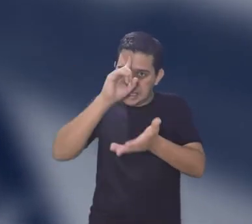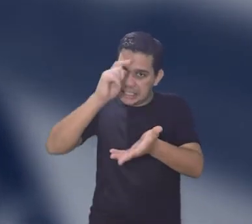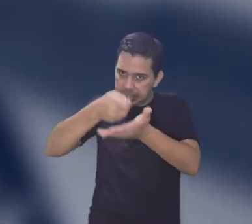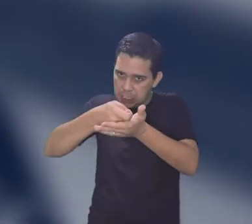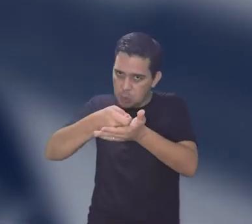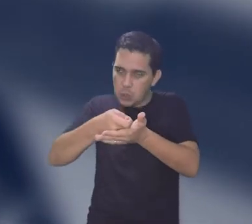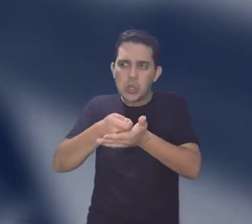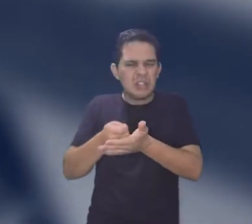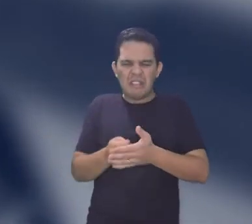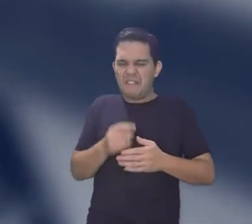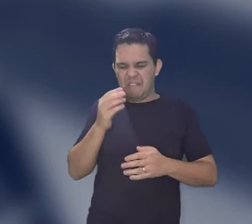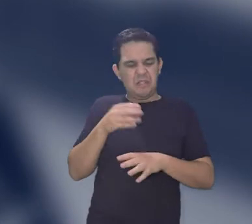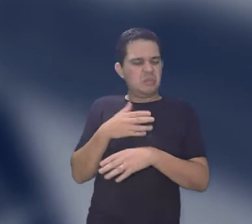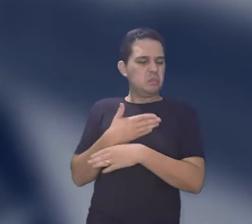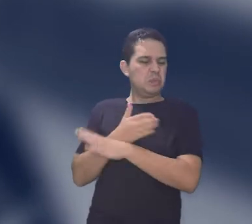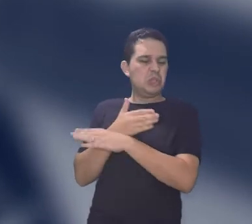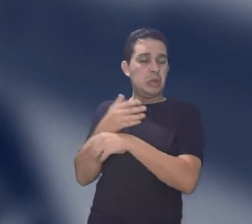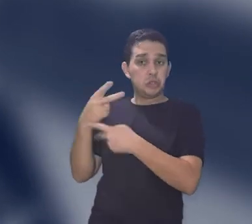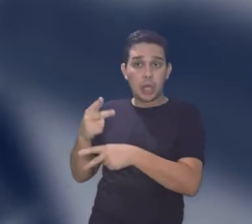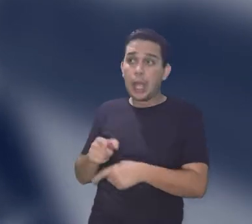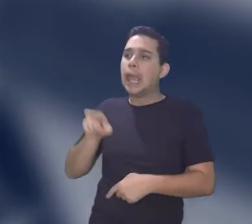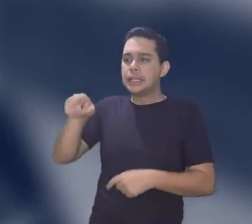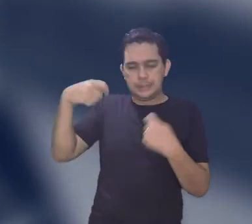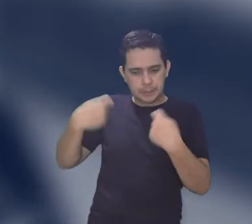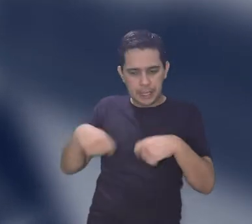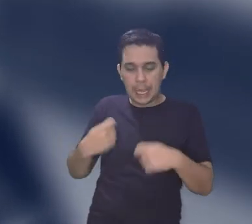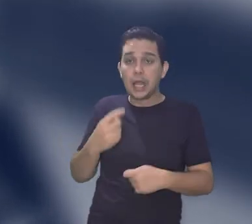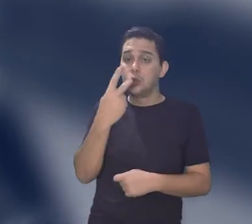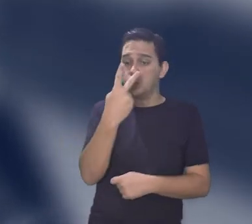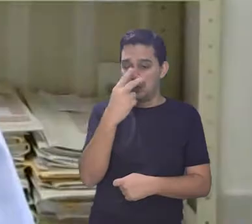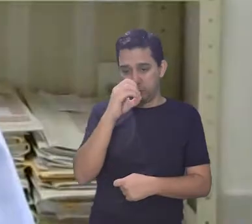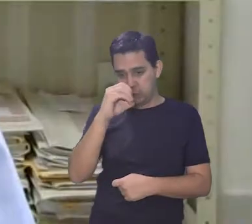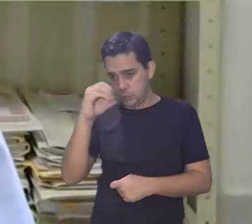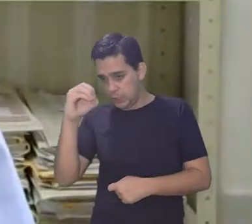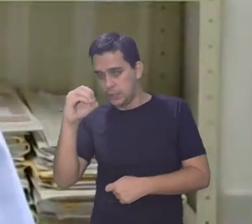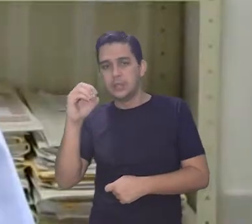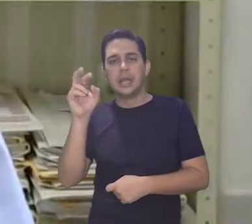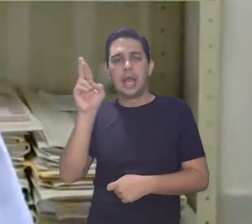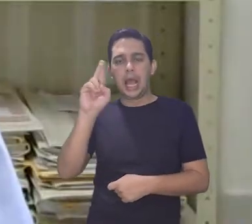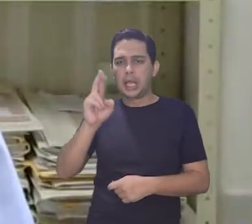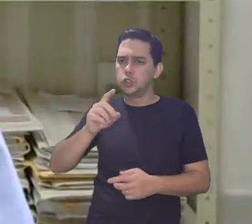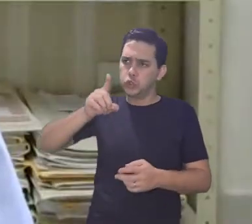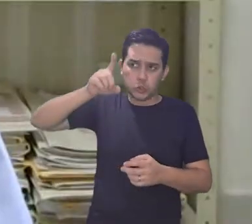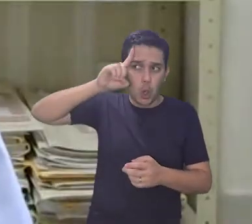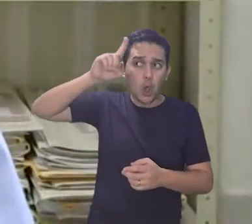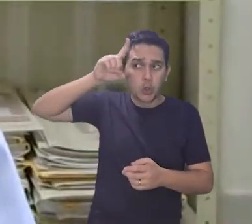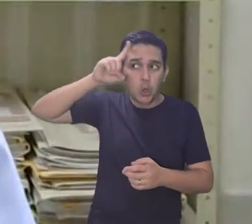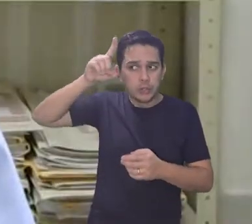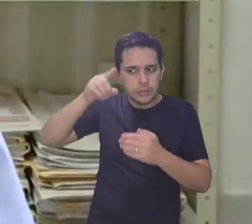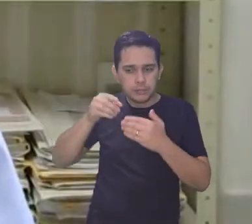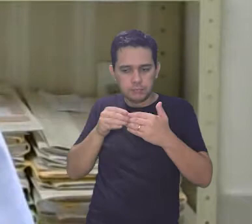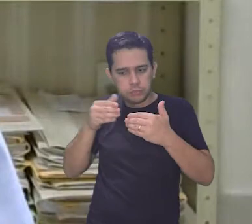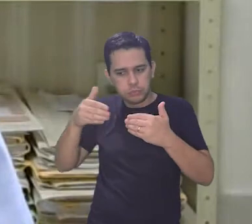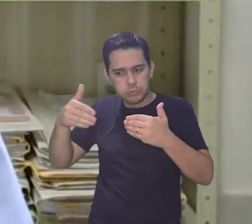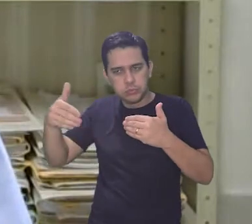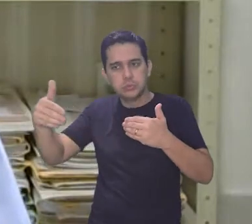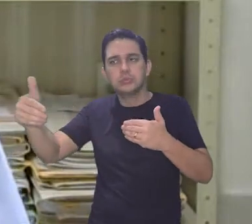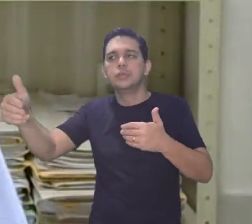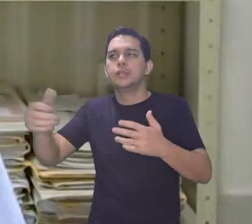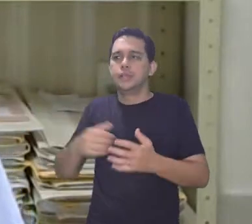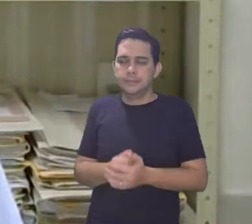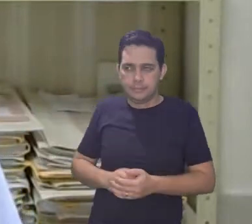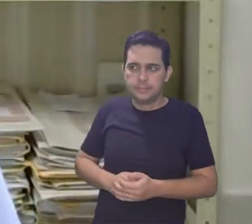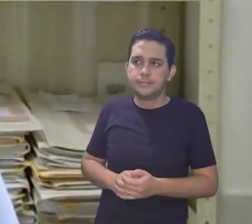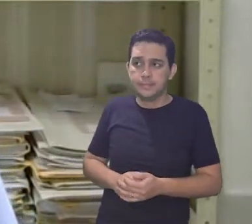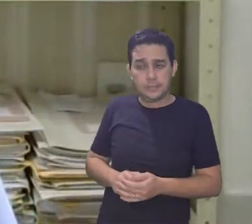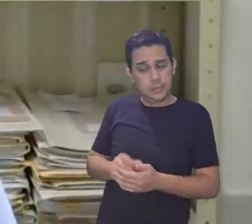90 dias, né? Obviamente que esse valor de multa ele poderia ser um pouco maior, sim, poderia, mas a própria decisão